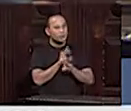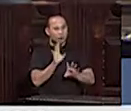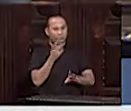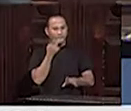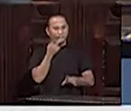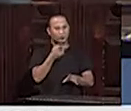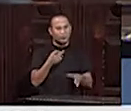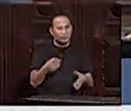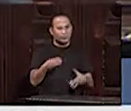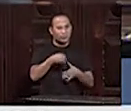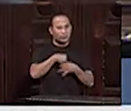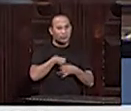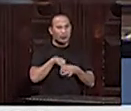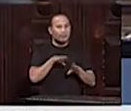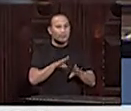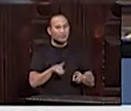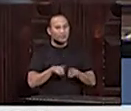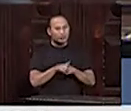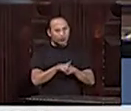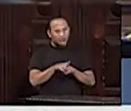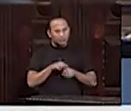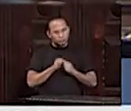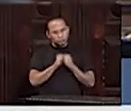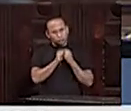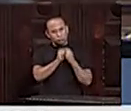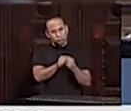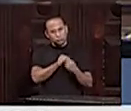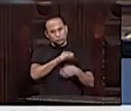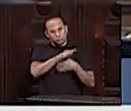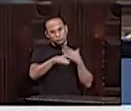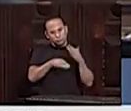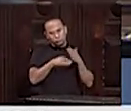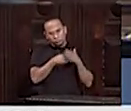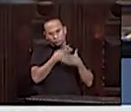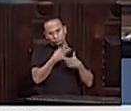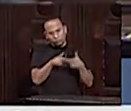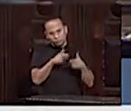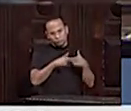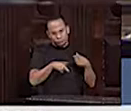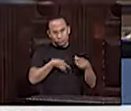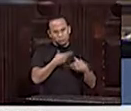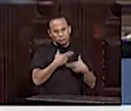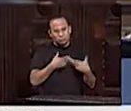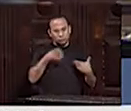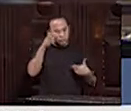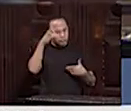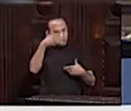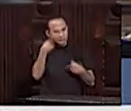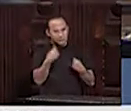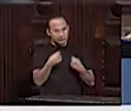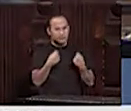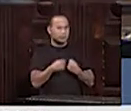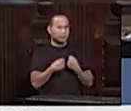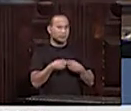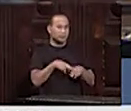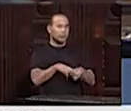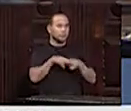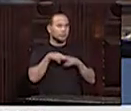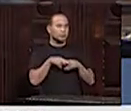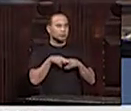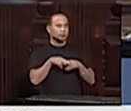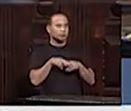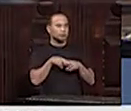votar, mas para acompanhar todas as articulações, todos os esforços que sejam necessários para que o